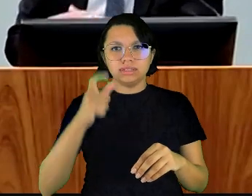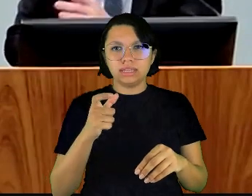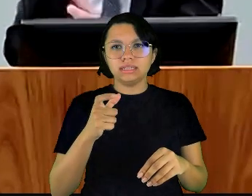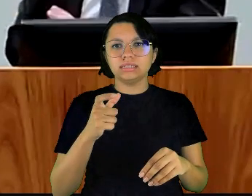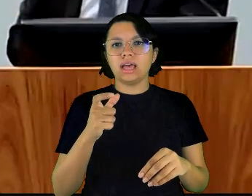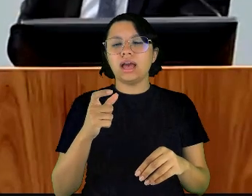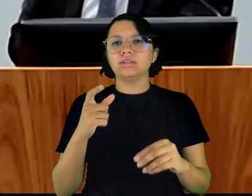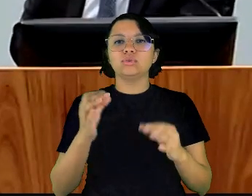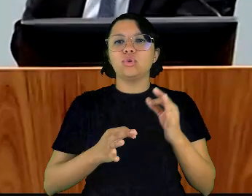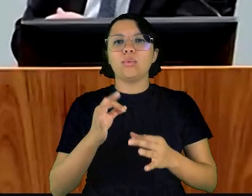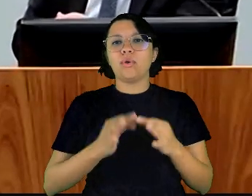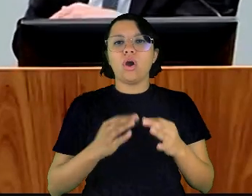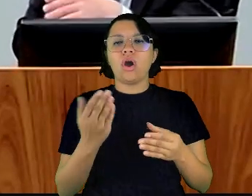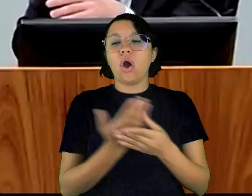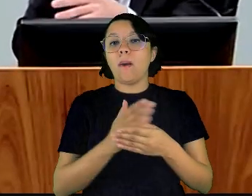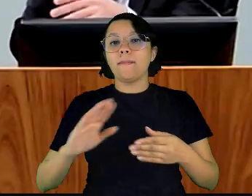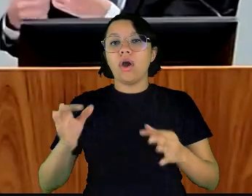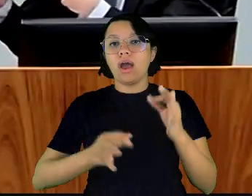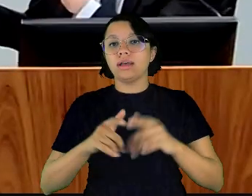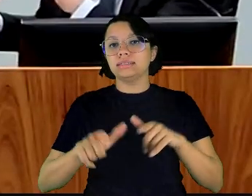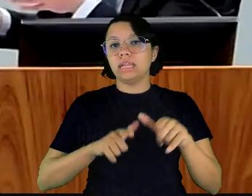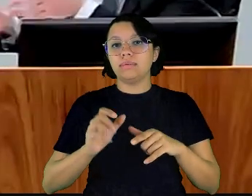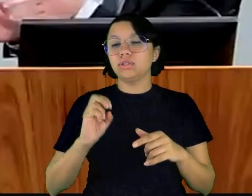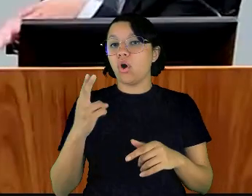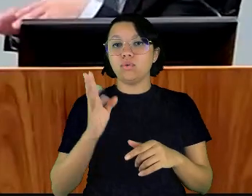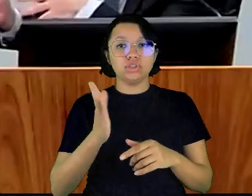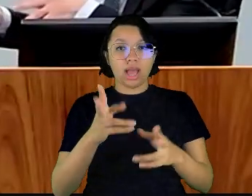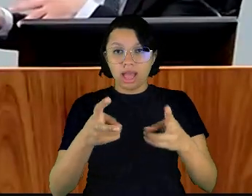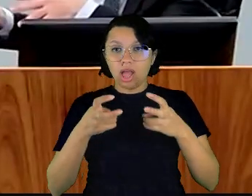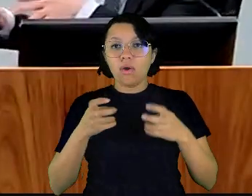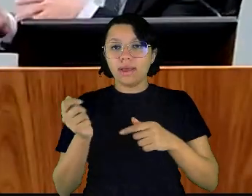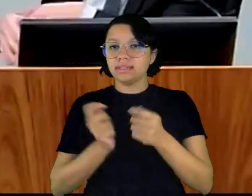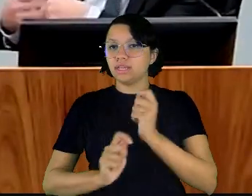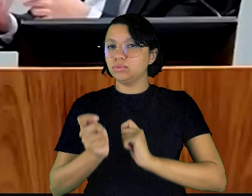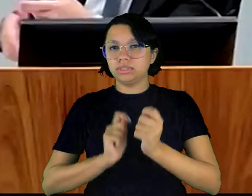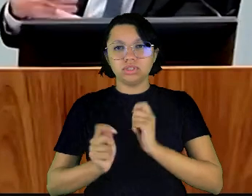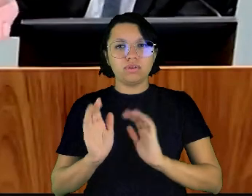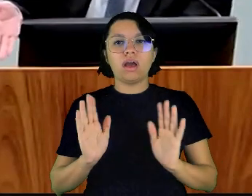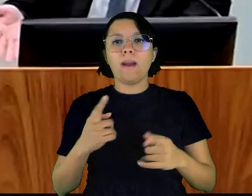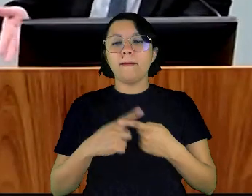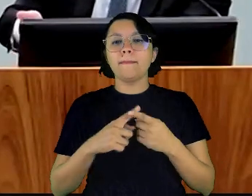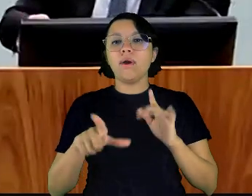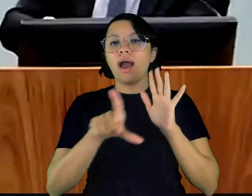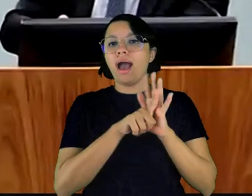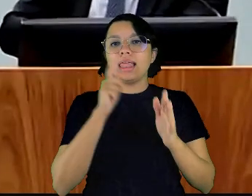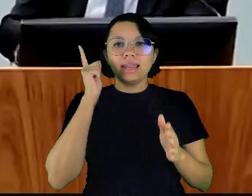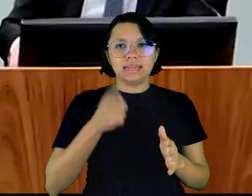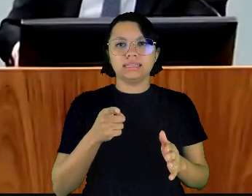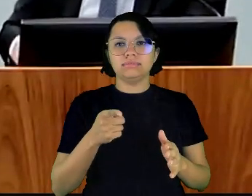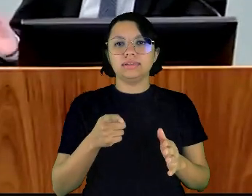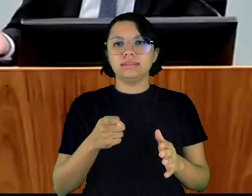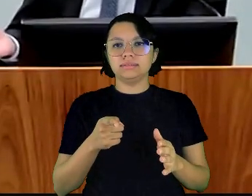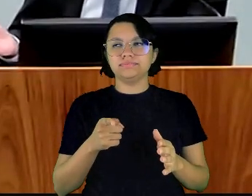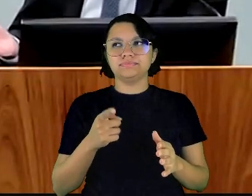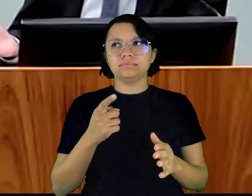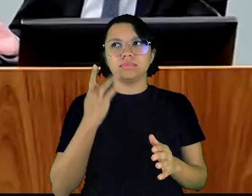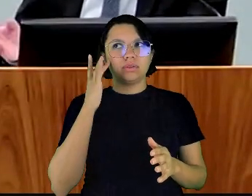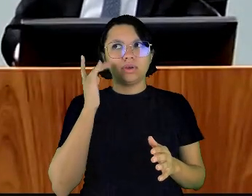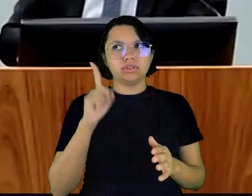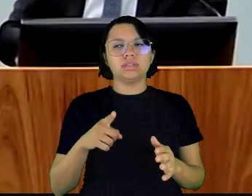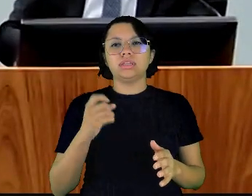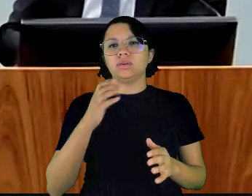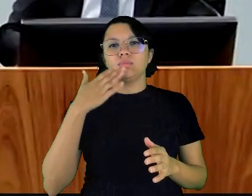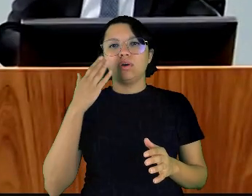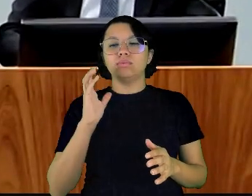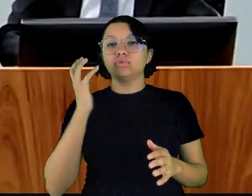né? E qualquer coisa dessa, ou então ele mesmo já reconhece administrativamente porque a lei determinaria. Acho que seria uma solução bem legal,